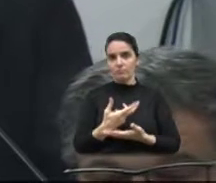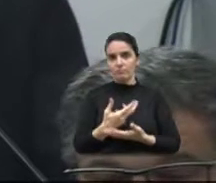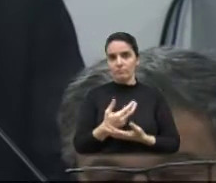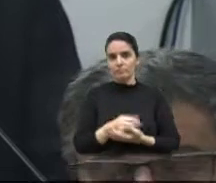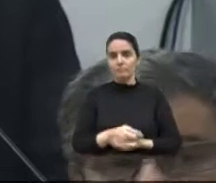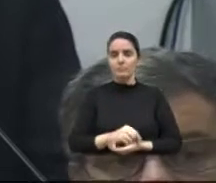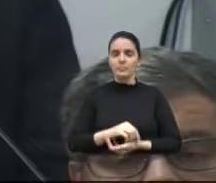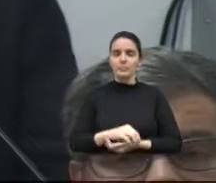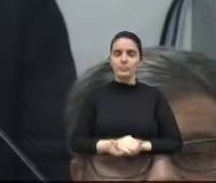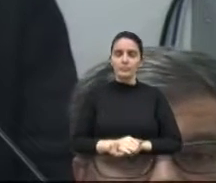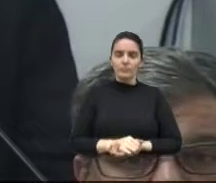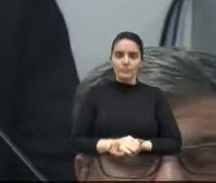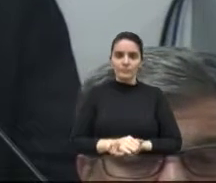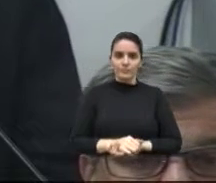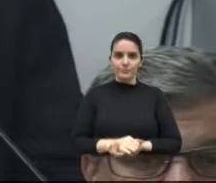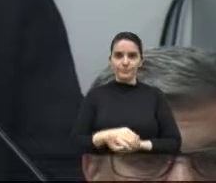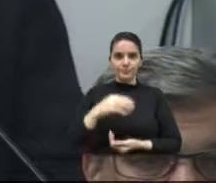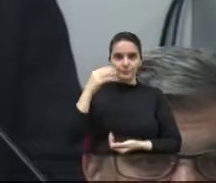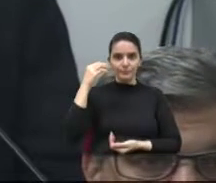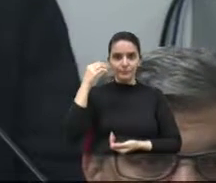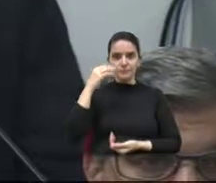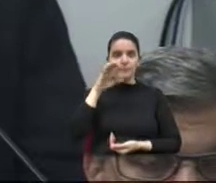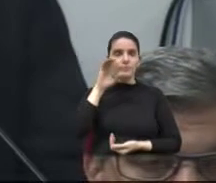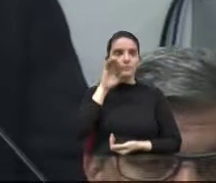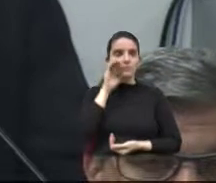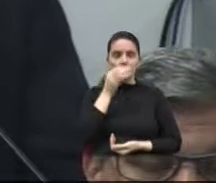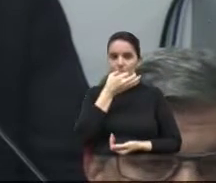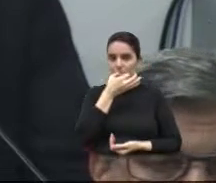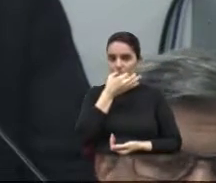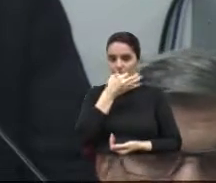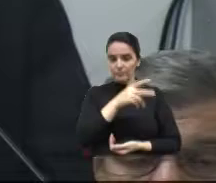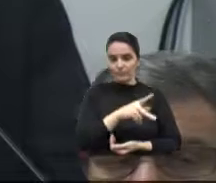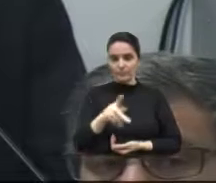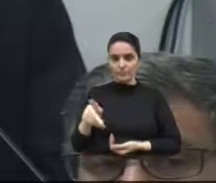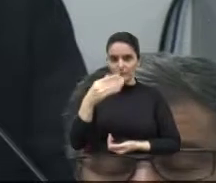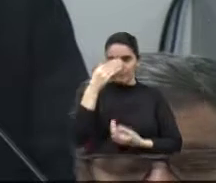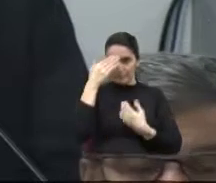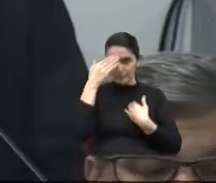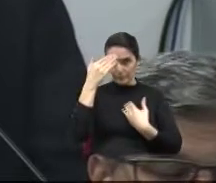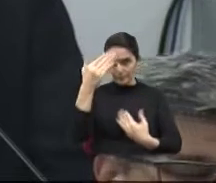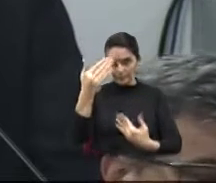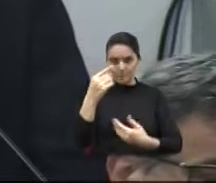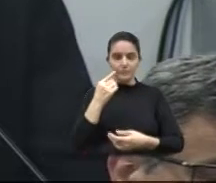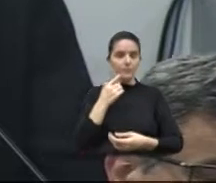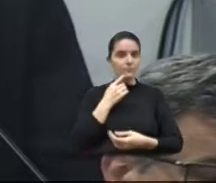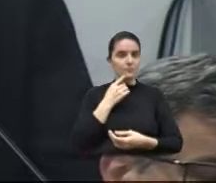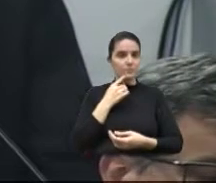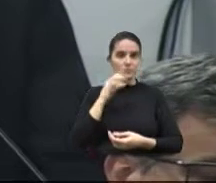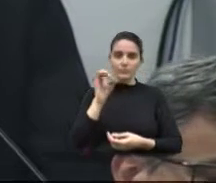para a vereadora Constância. Senhor presidente, obrigada, vereador Cleito.